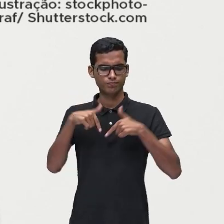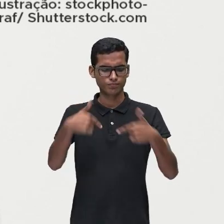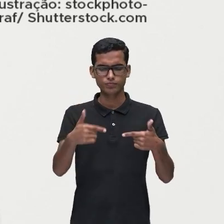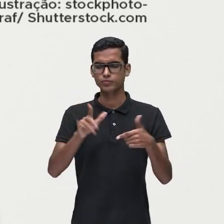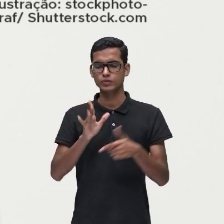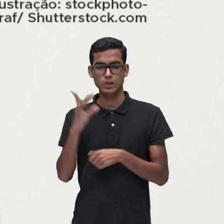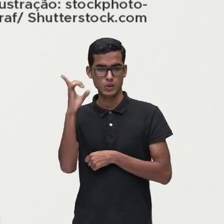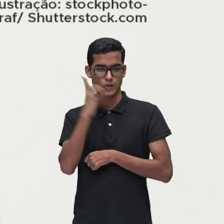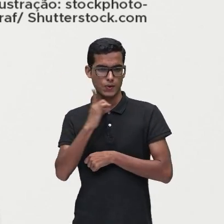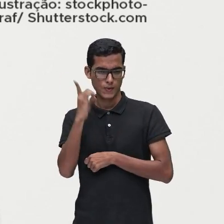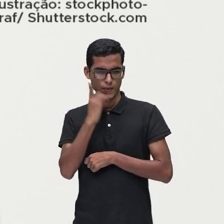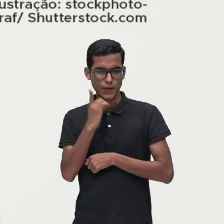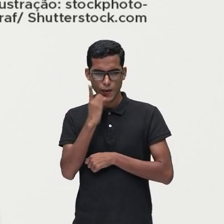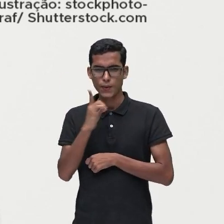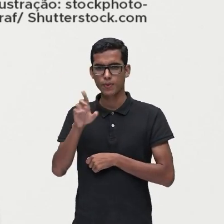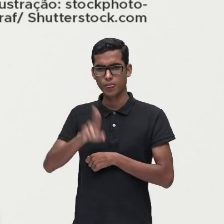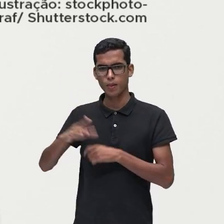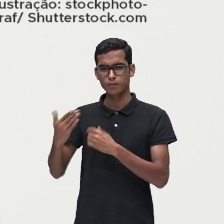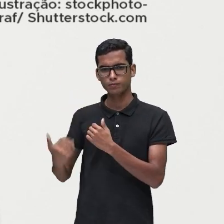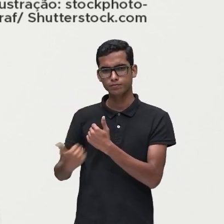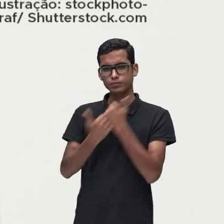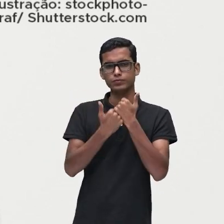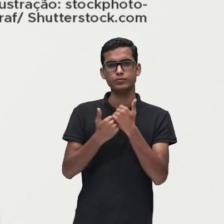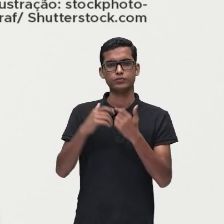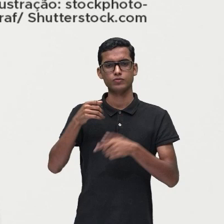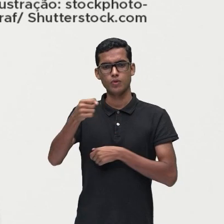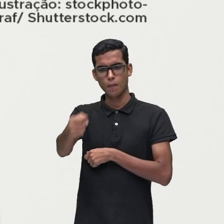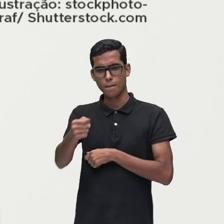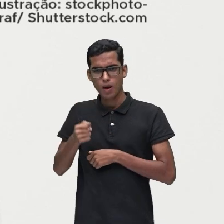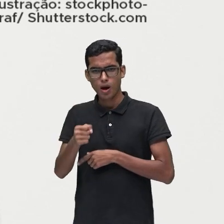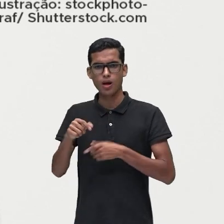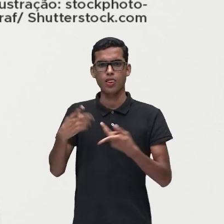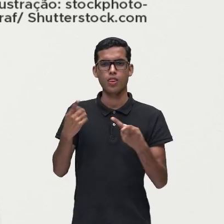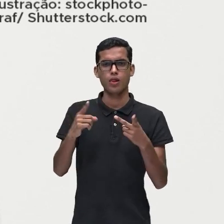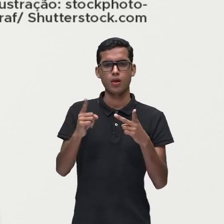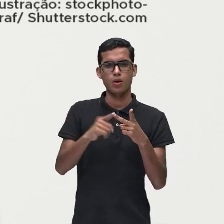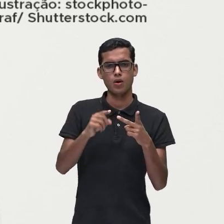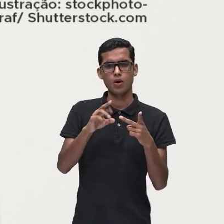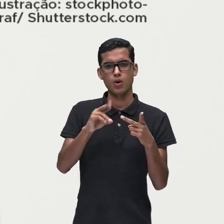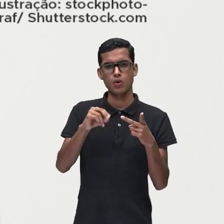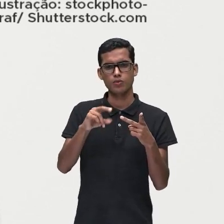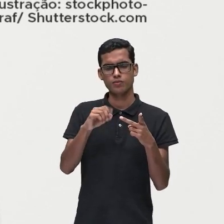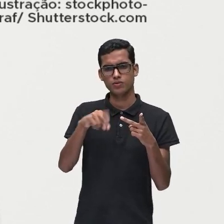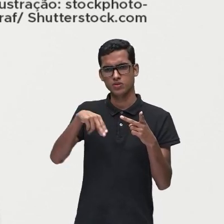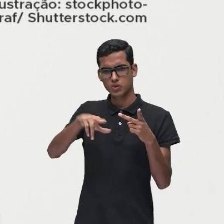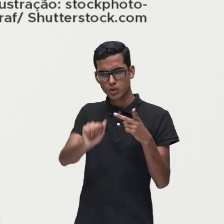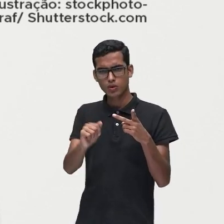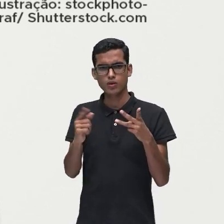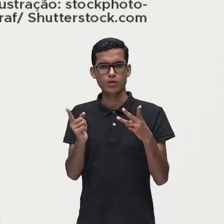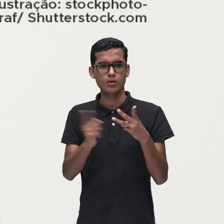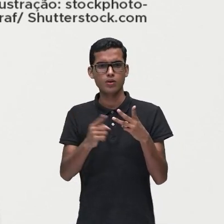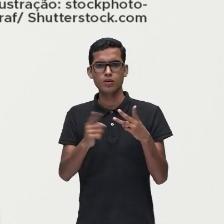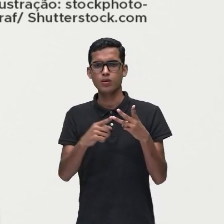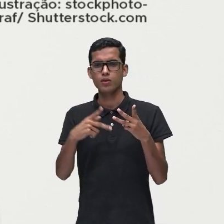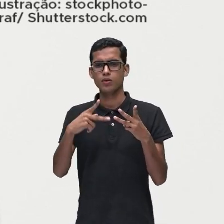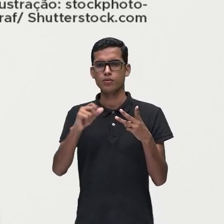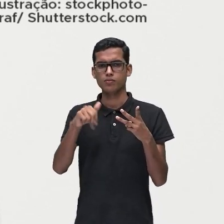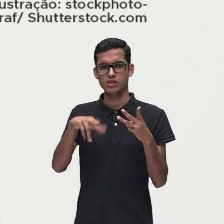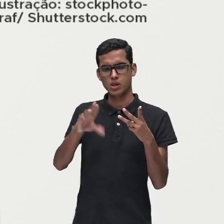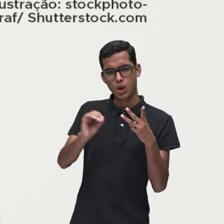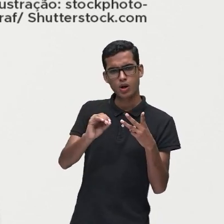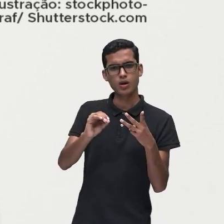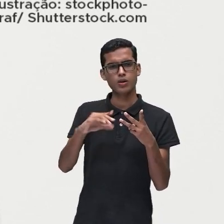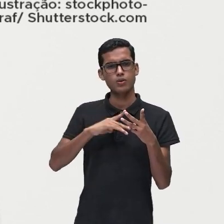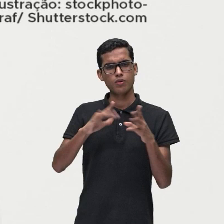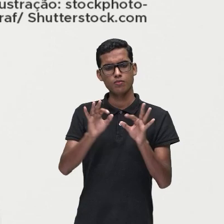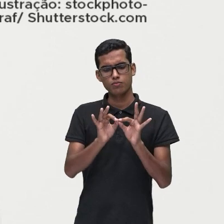do dia a dia. Uma alavanca, uma roldana, um plano inclinado são